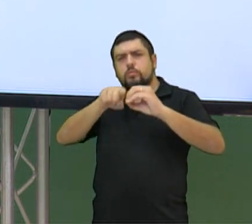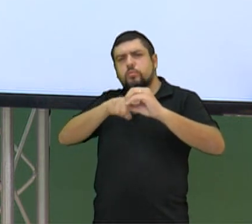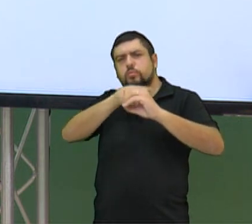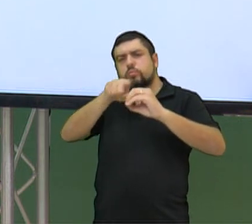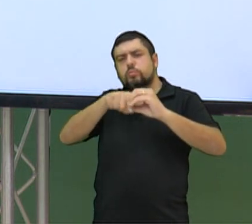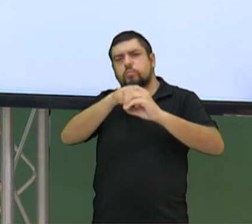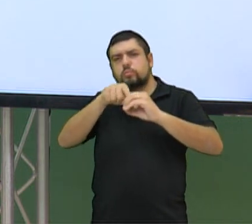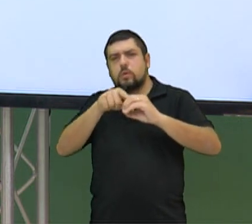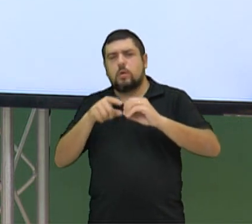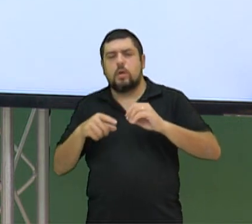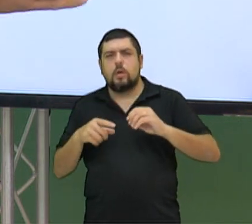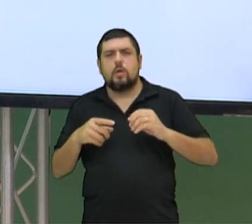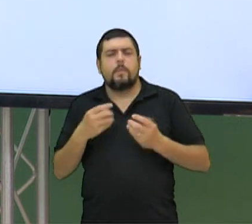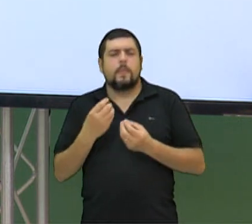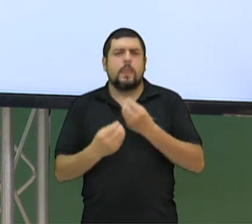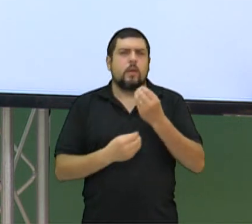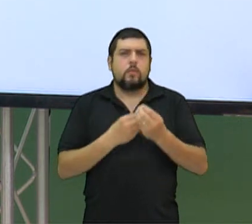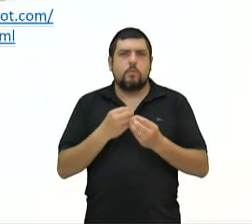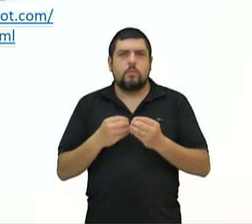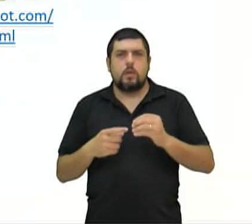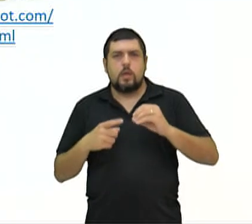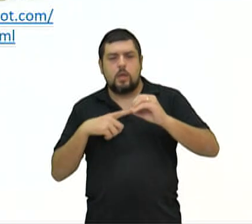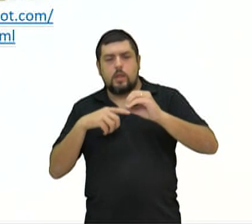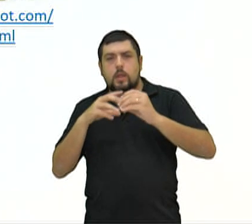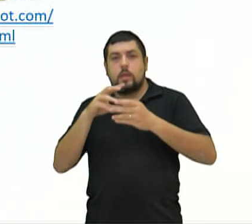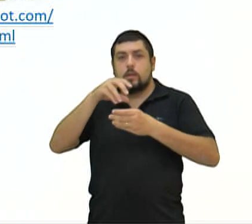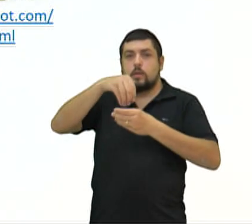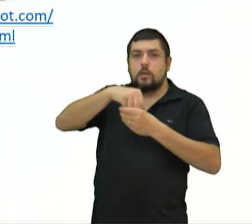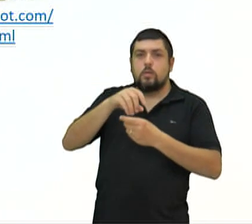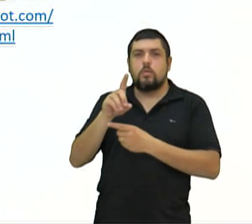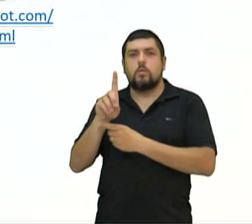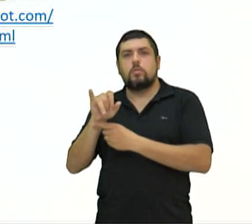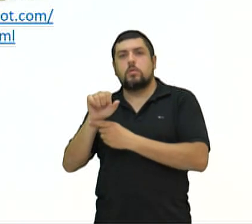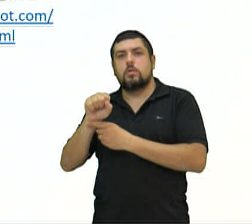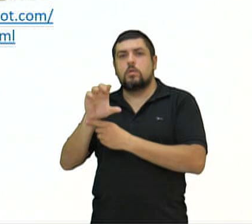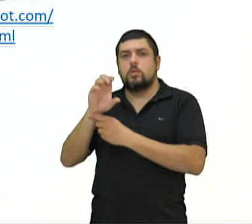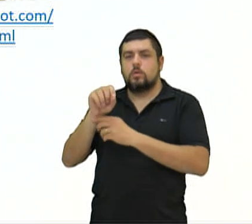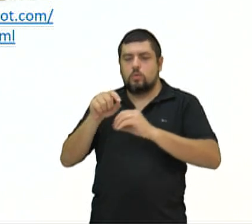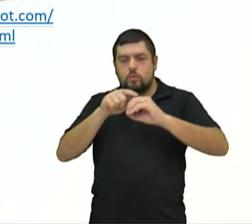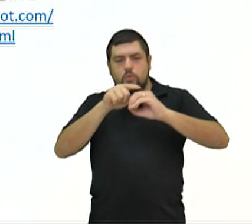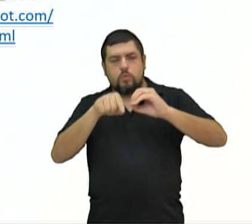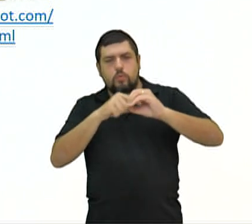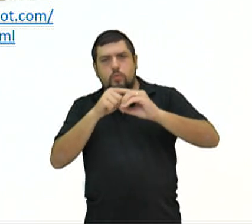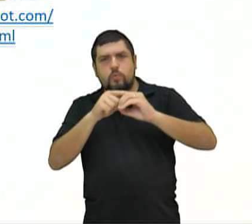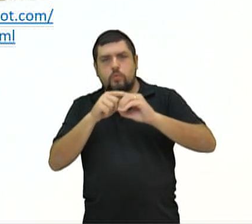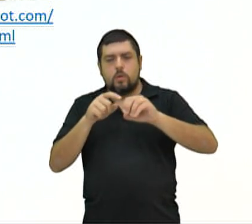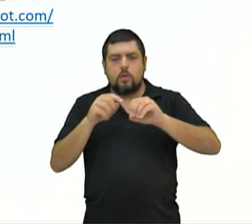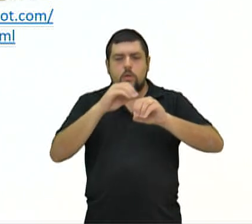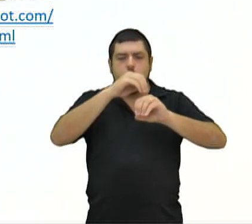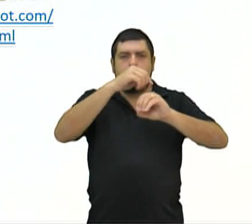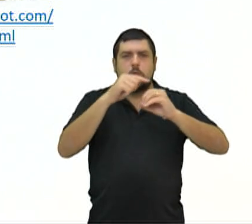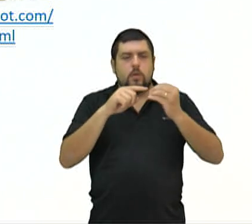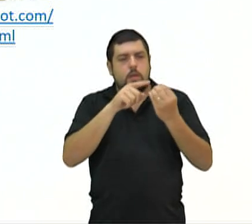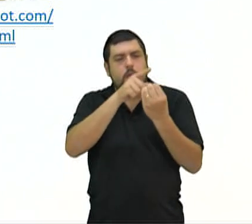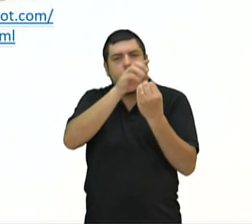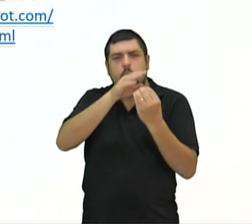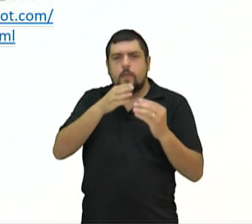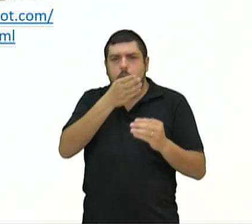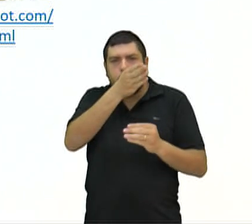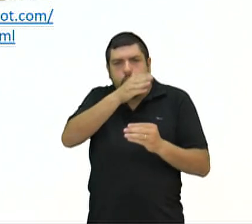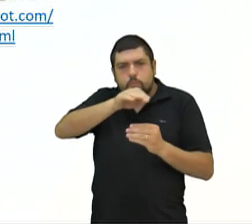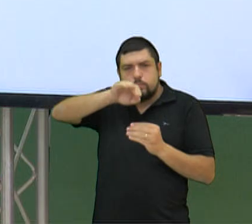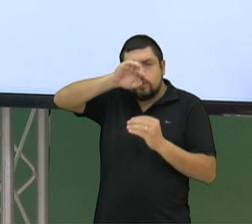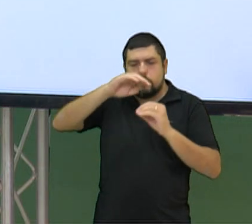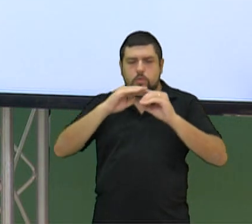Ela é composta basicamente por um disco, um eixo, você tem uma gola feita nesse disco e aqui você